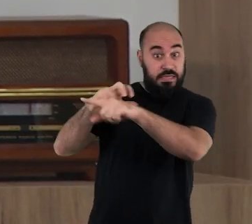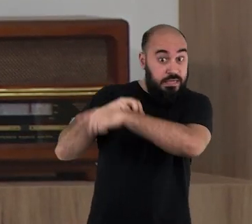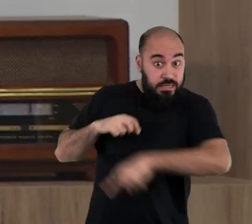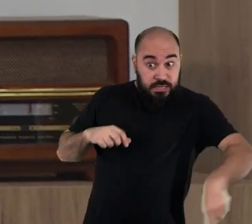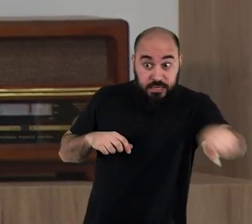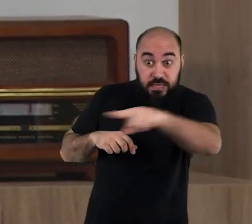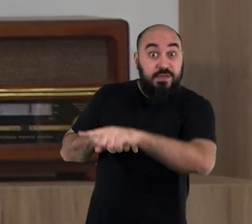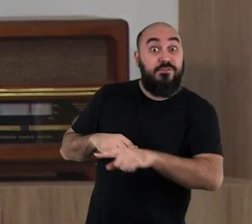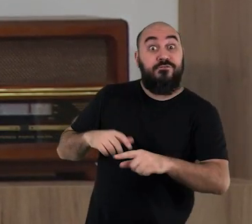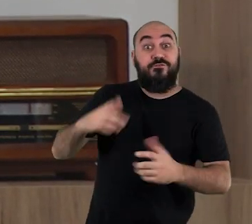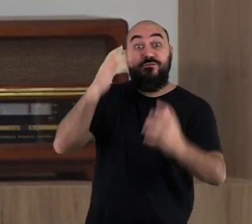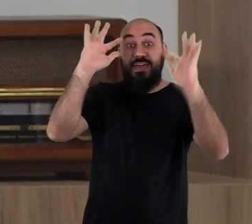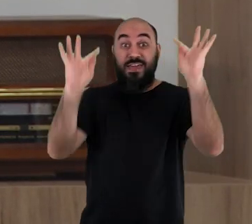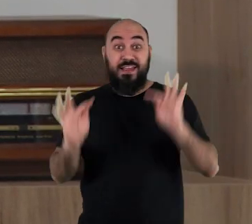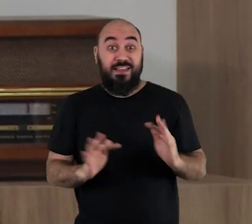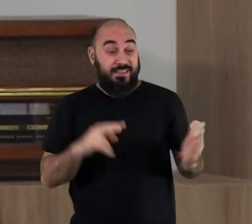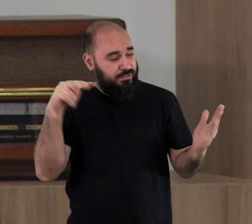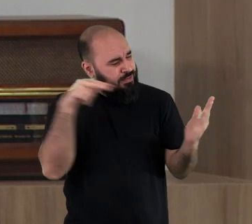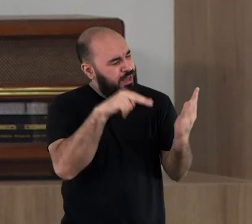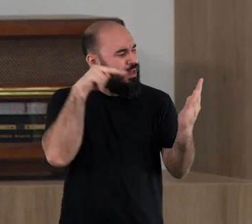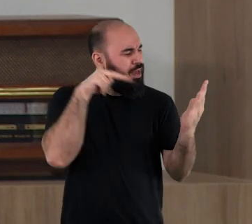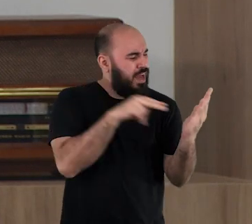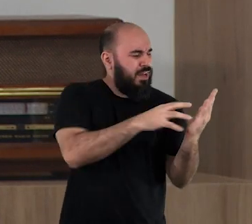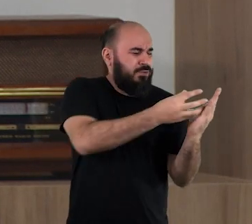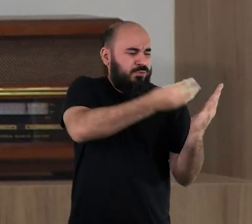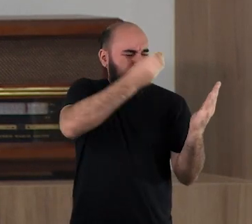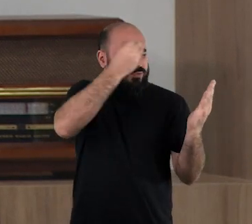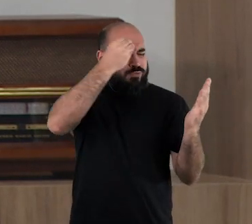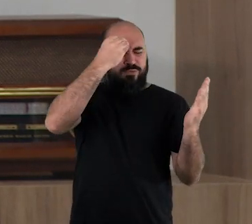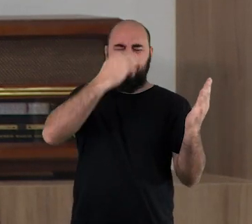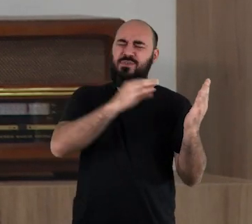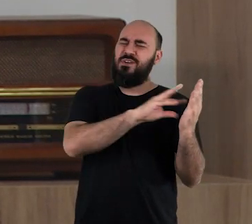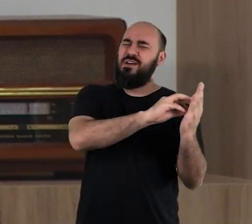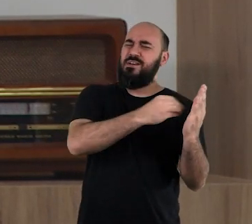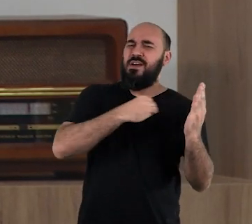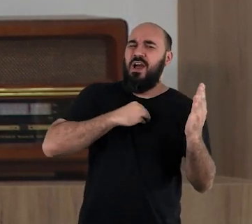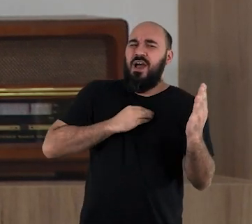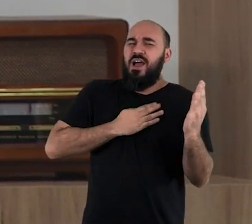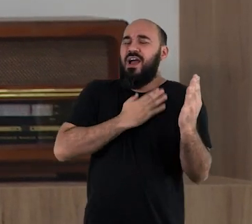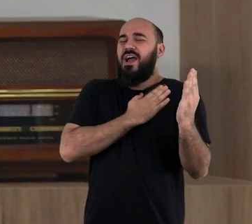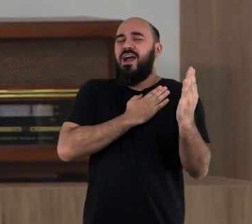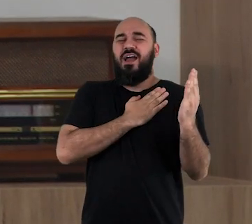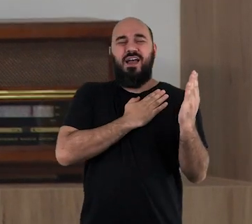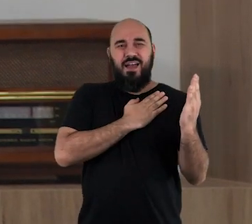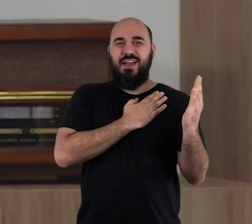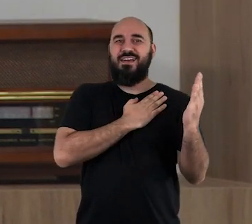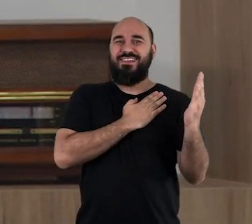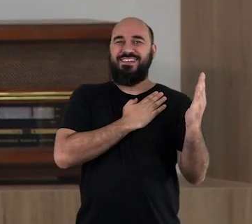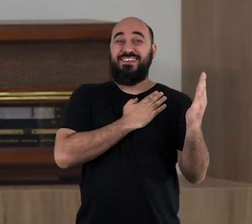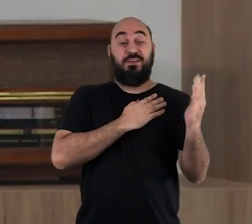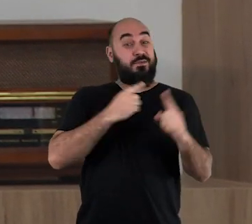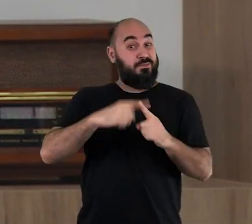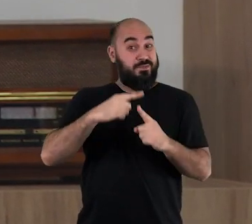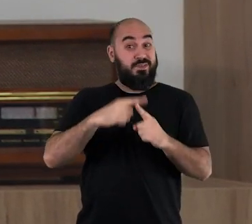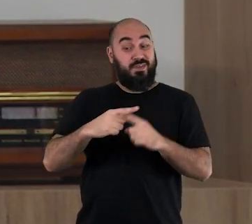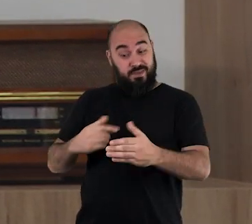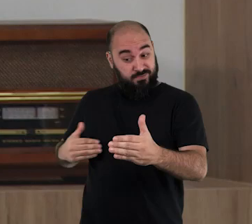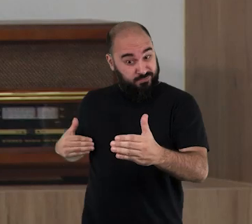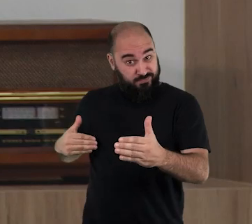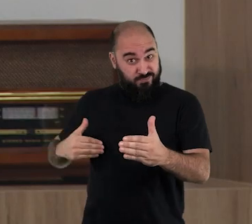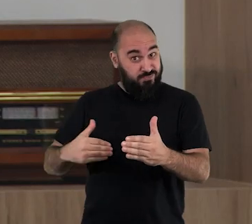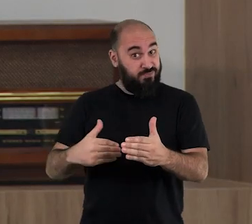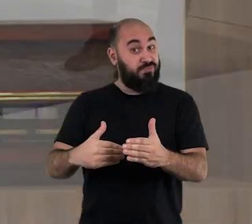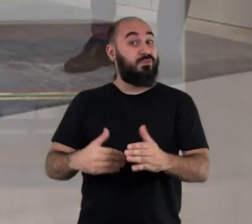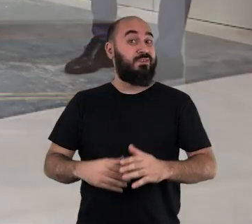que leem, aqueles que ouvem as palavras da profecia e guardam as coisas nela escritas, pois o tempo